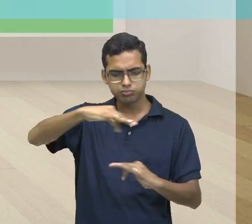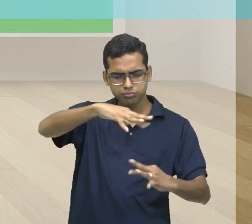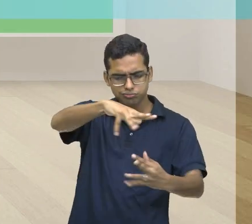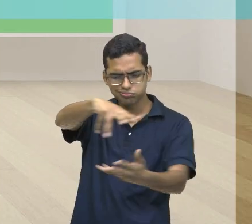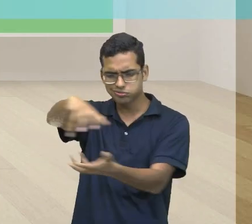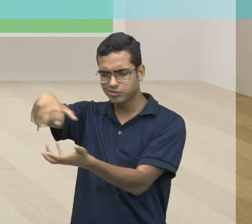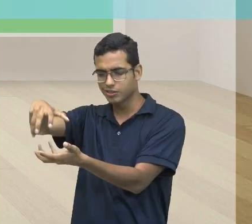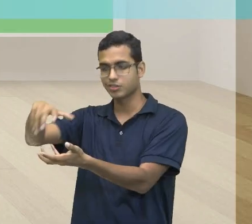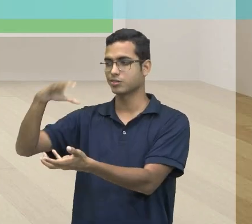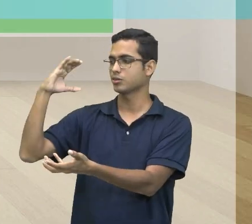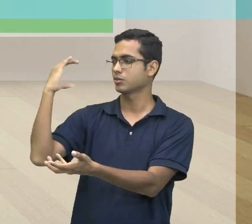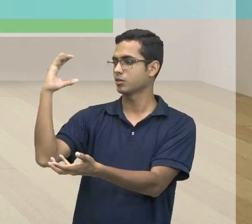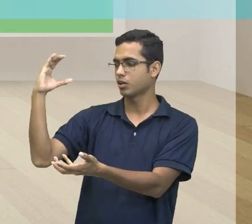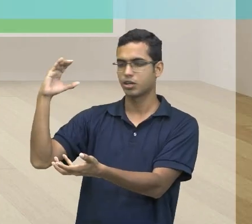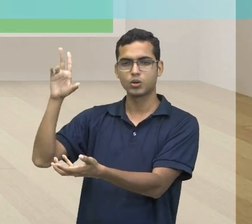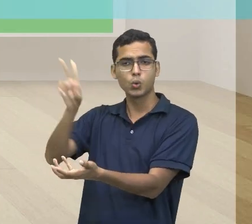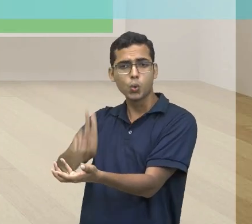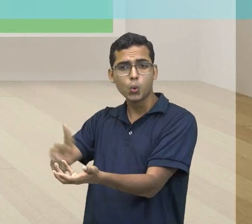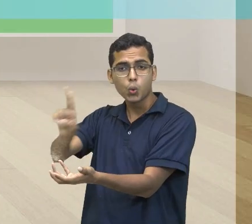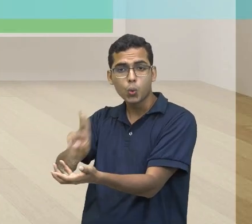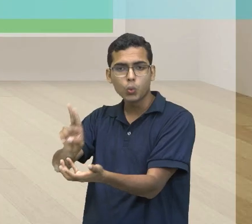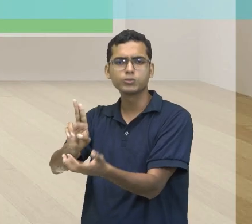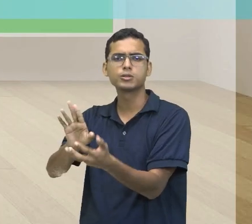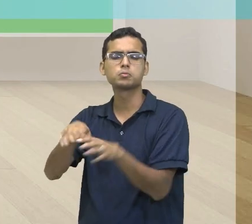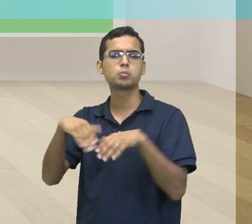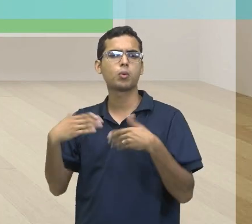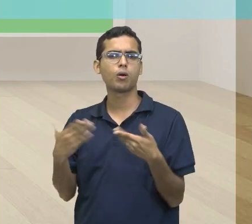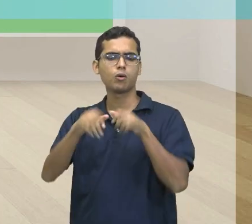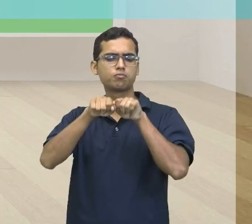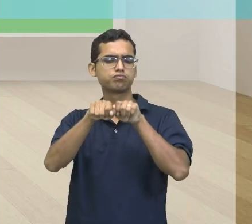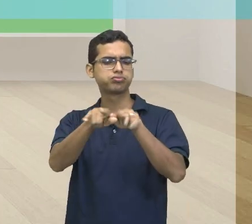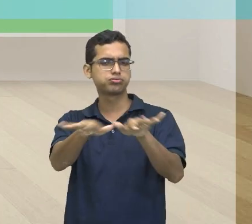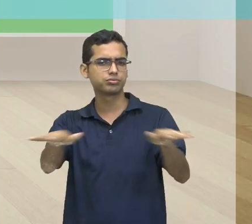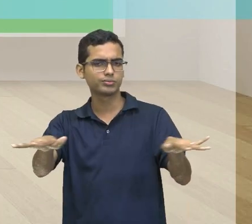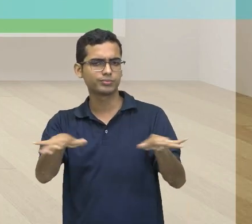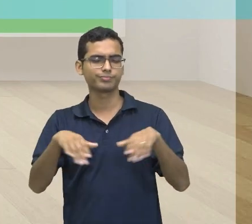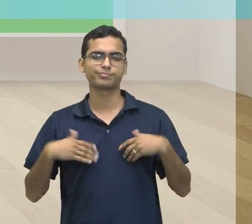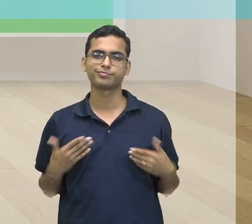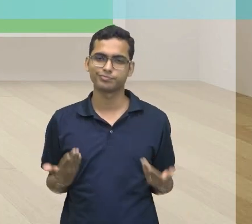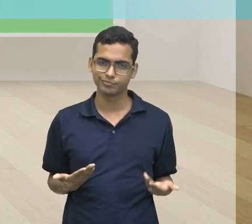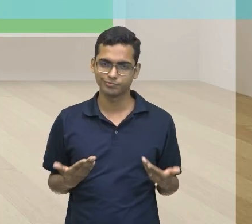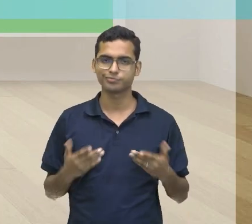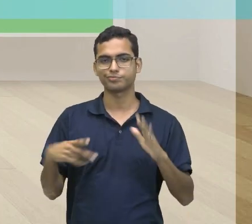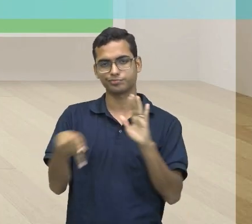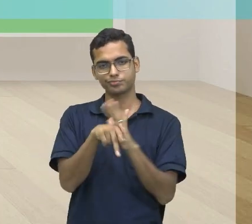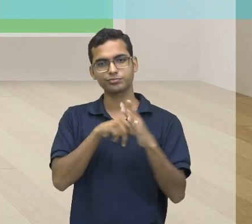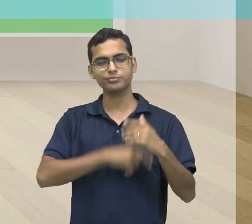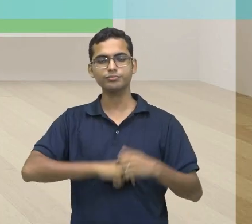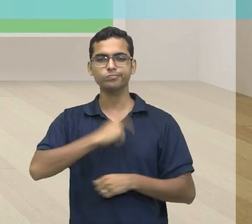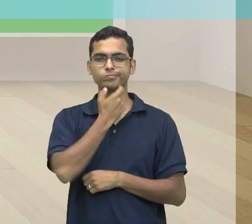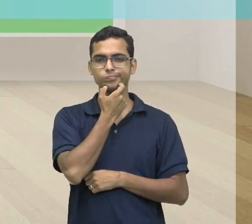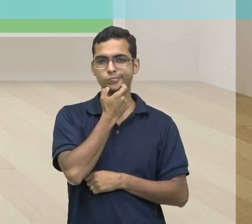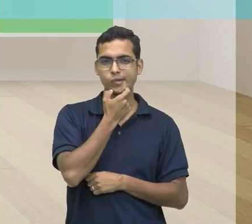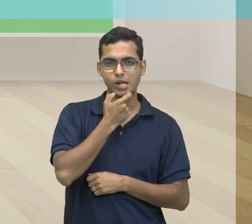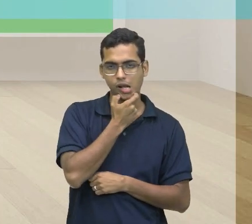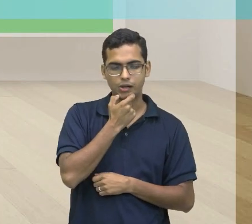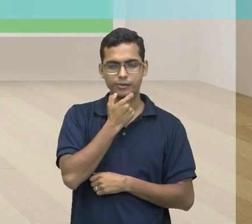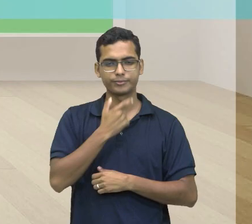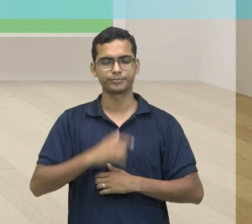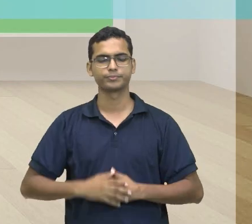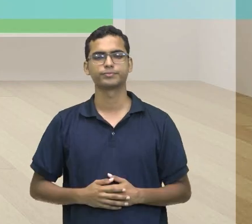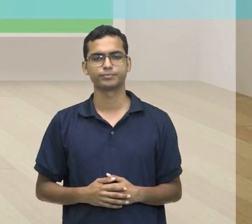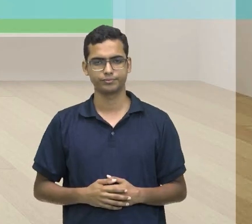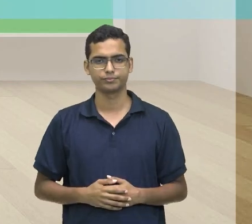utiliza para se espalhar pelo mundo? A resposta é bem óbvia, A língua inglesa. Então, nós utilizamos a língua